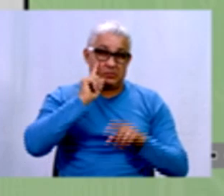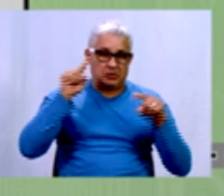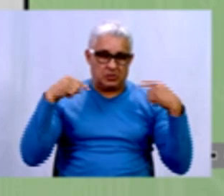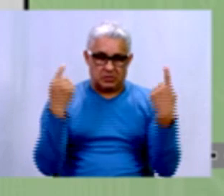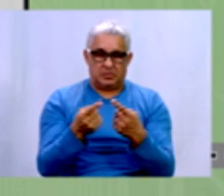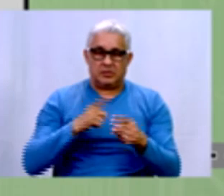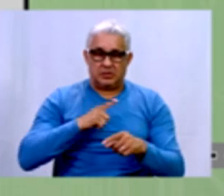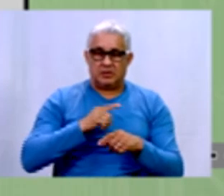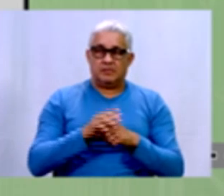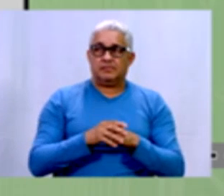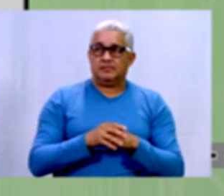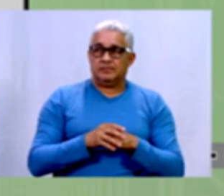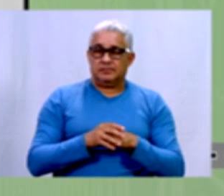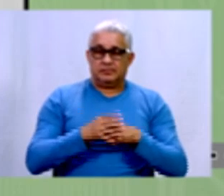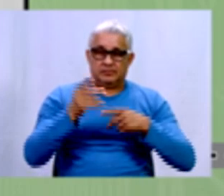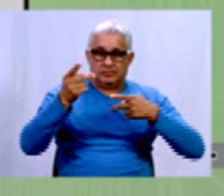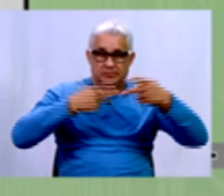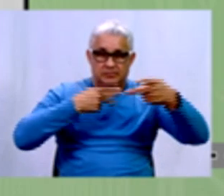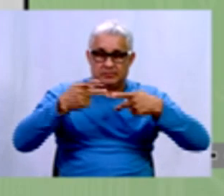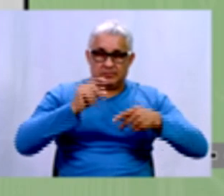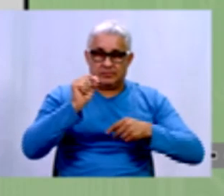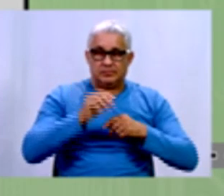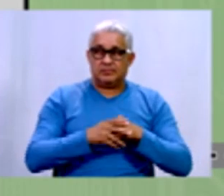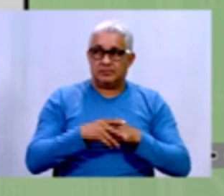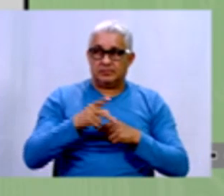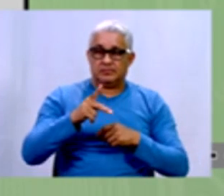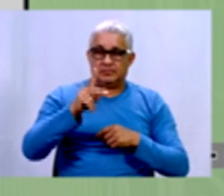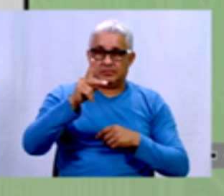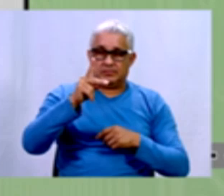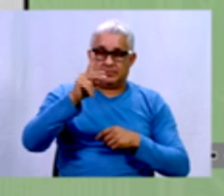aqui no planejamento nós temos